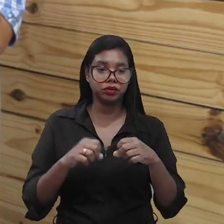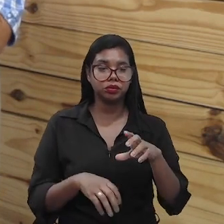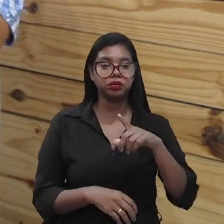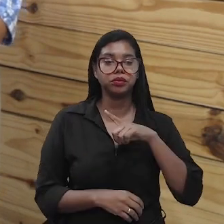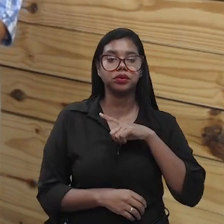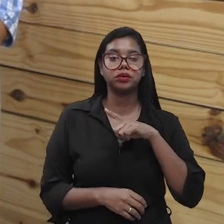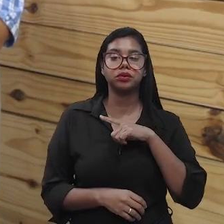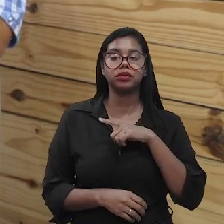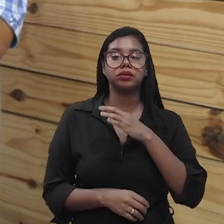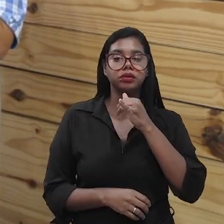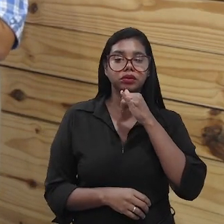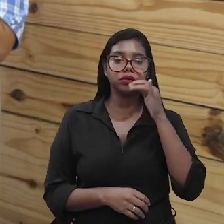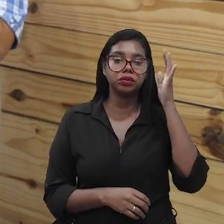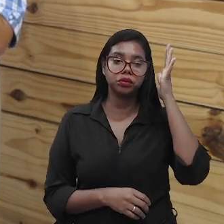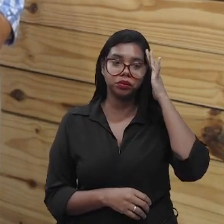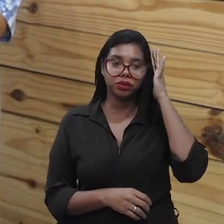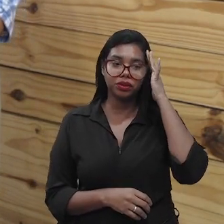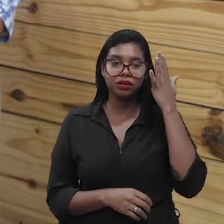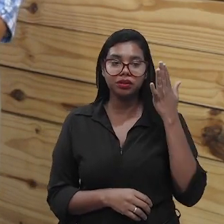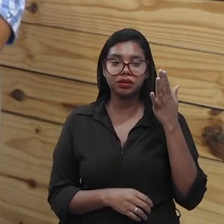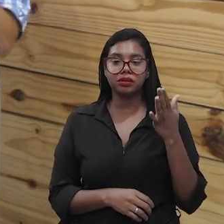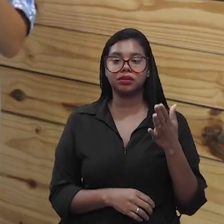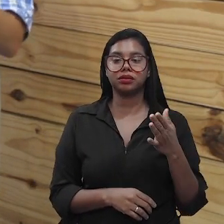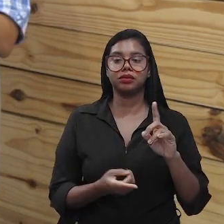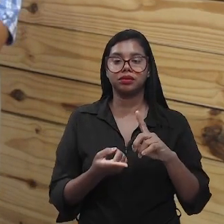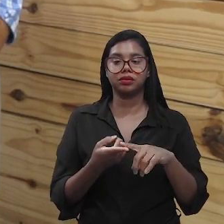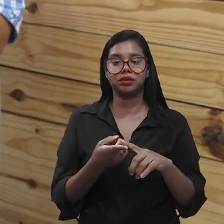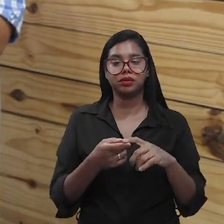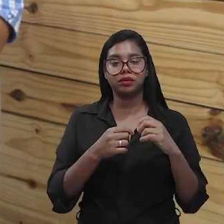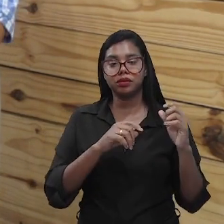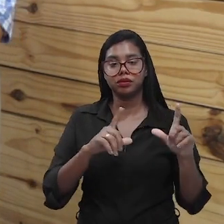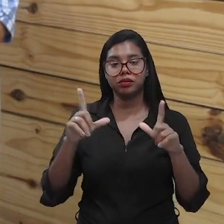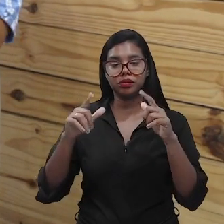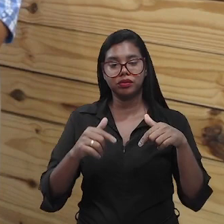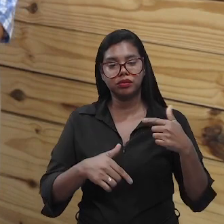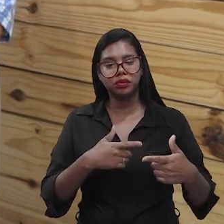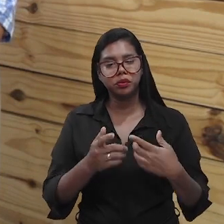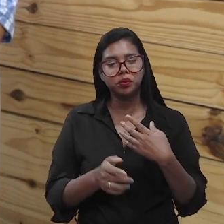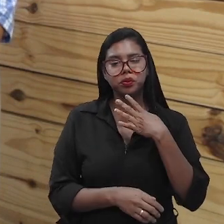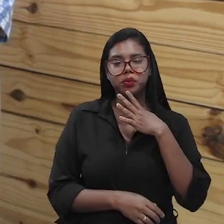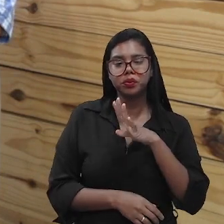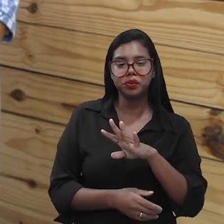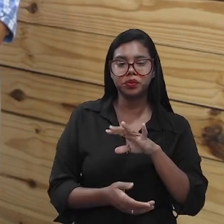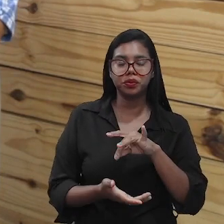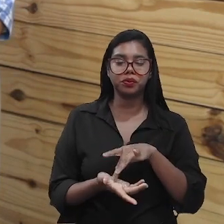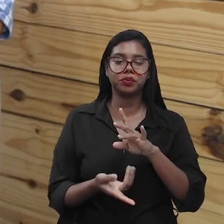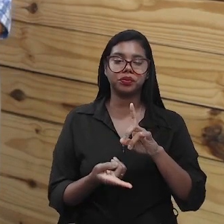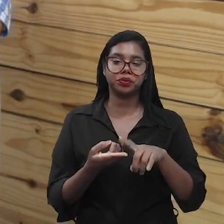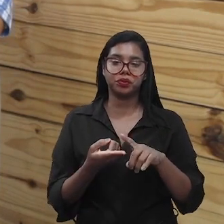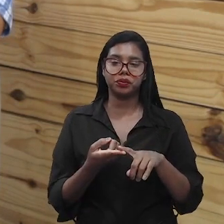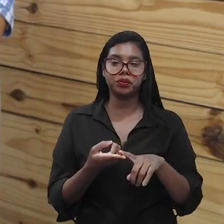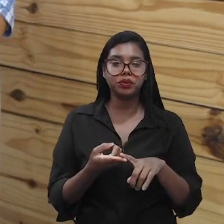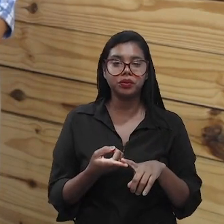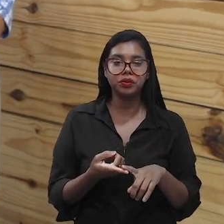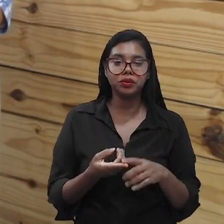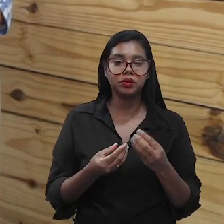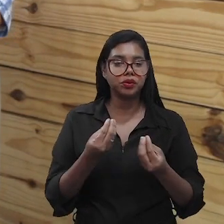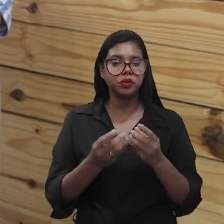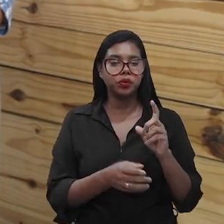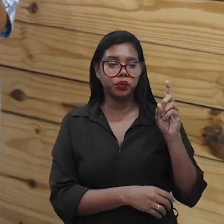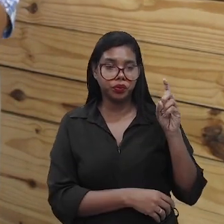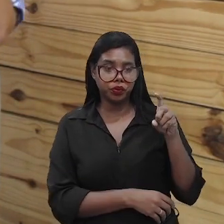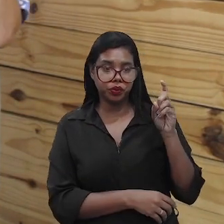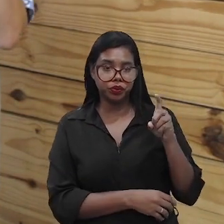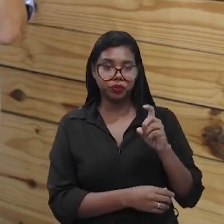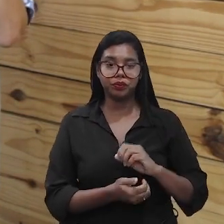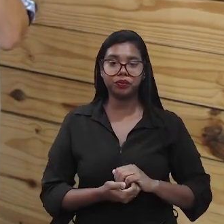compreender um pouco a plataforma que você está trabalhando. Eu não conheço, por exemplo, tanto o TikTok, não sei a lógica do TikTok. Mas vocês que